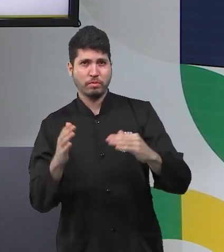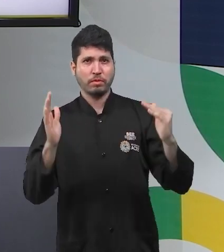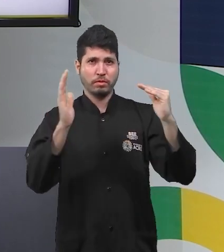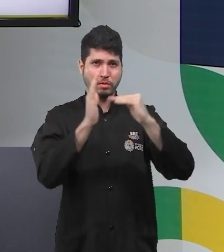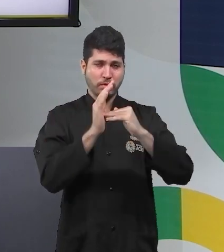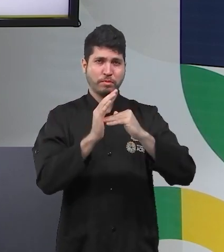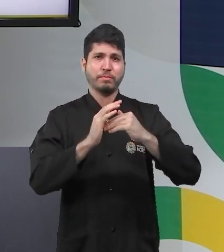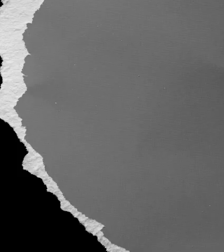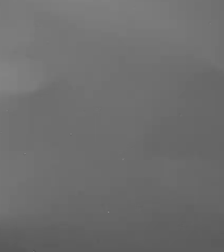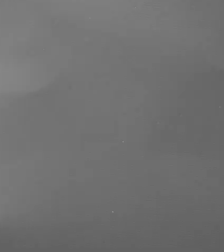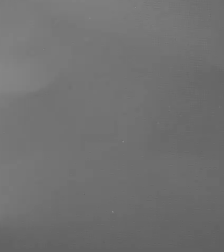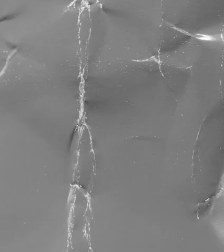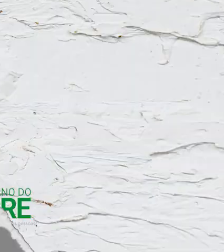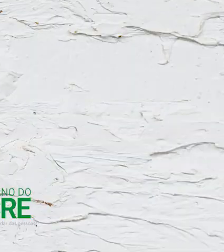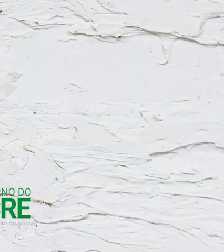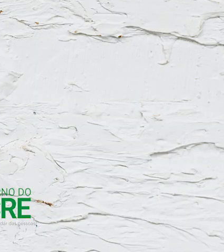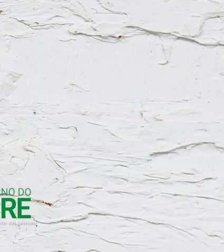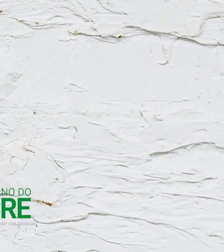pouquinho. Até mais.